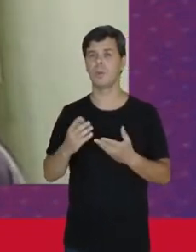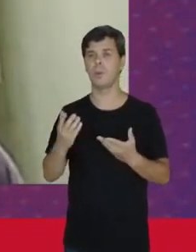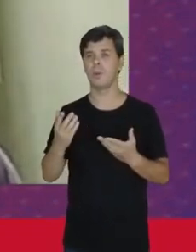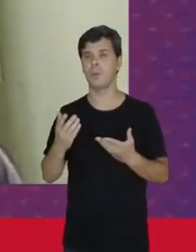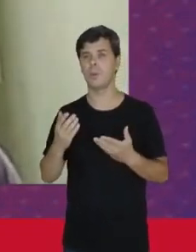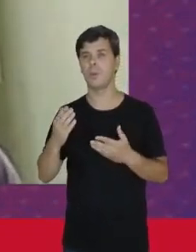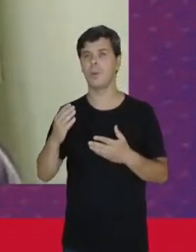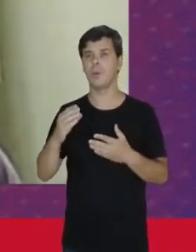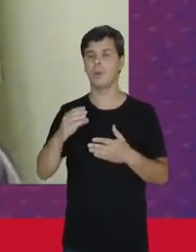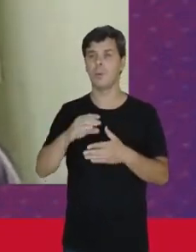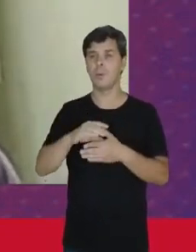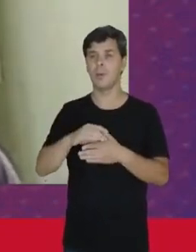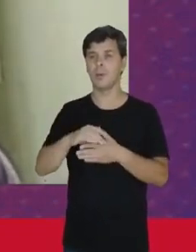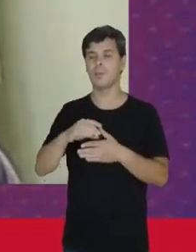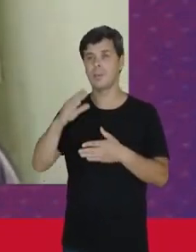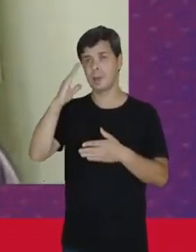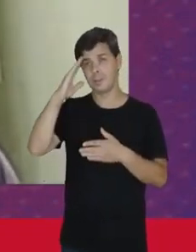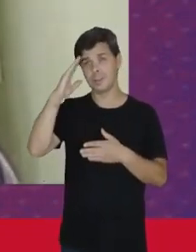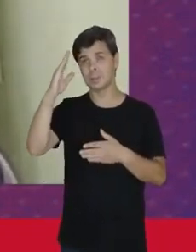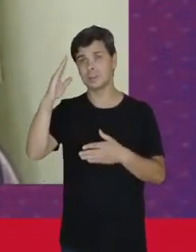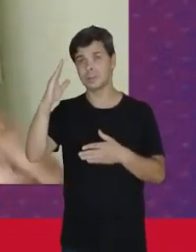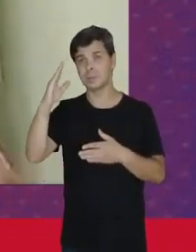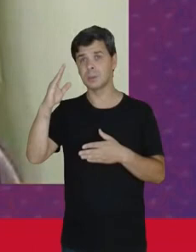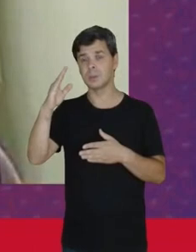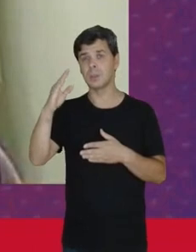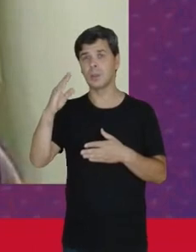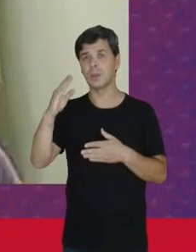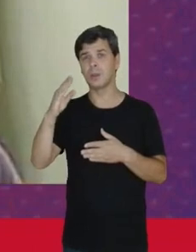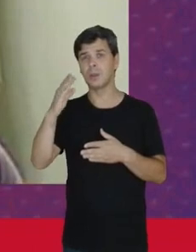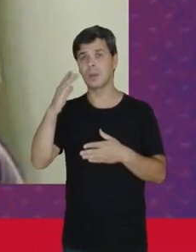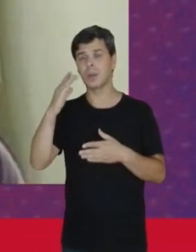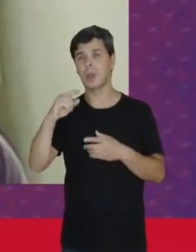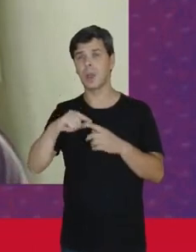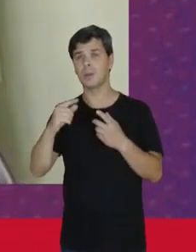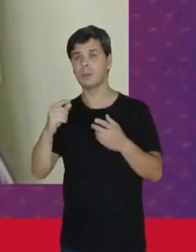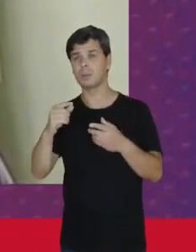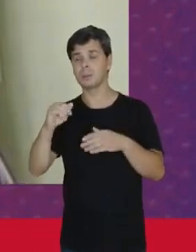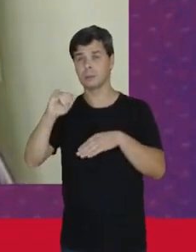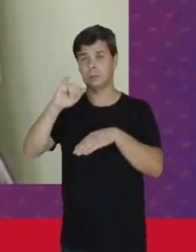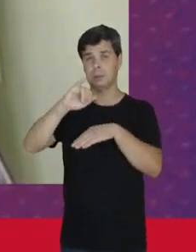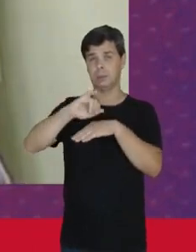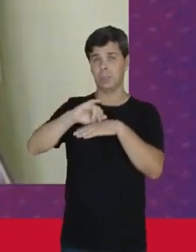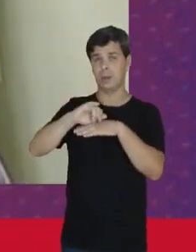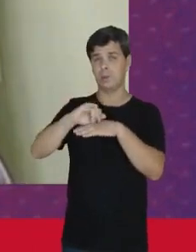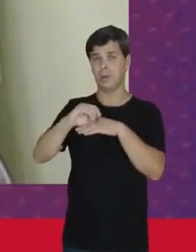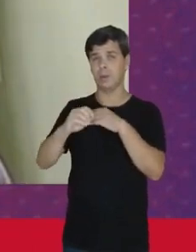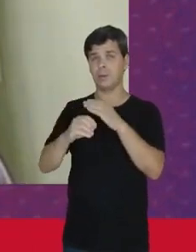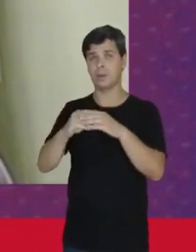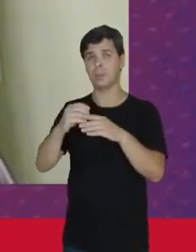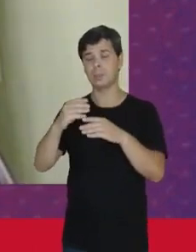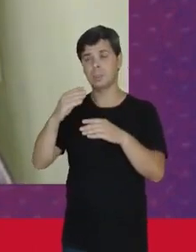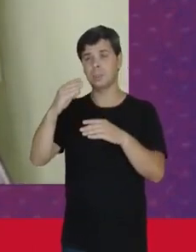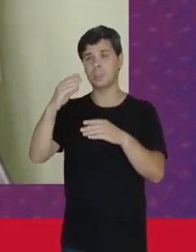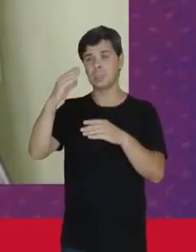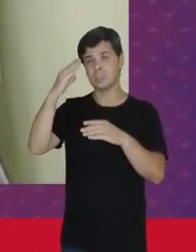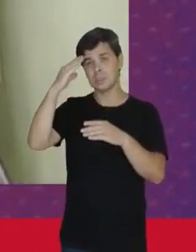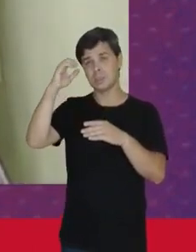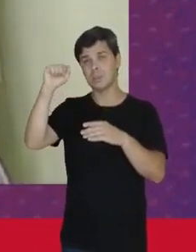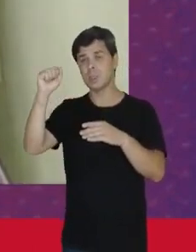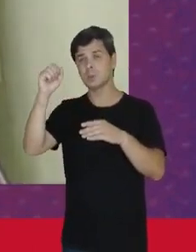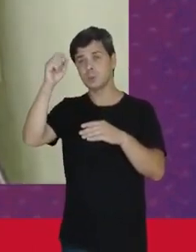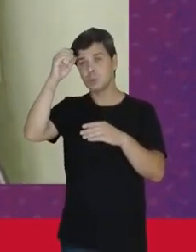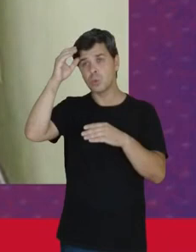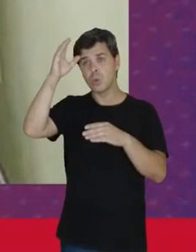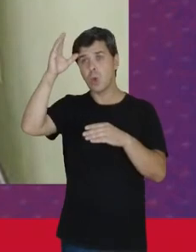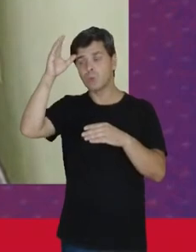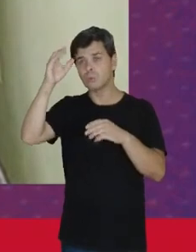né, protagonistas ou como atrizes, né, atores centrais, produzindo saberes e